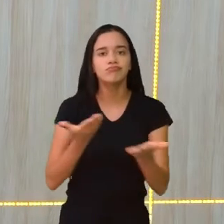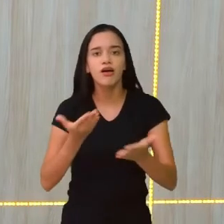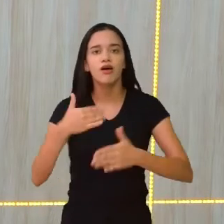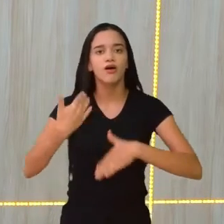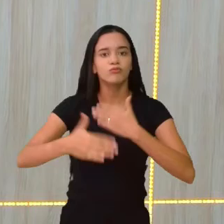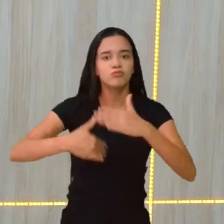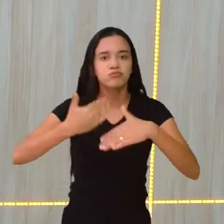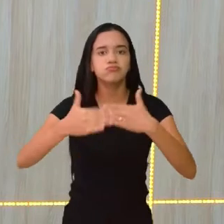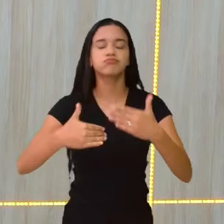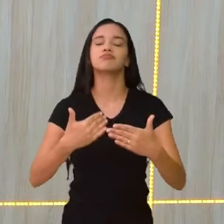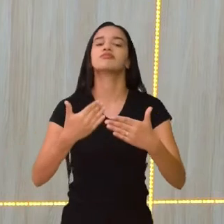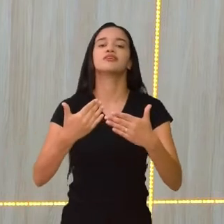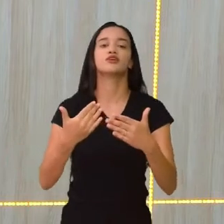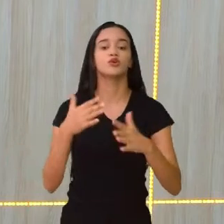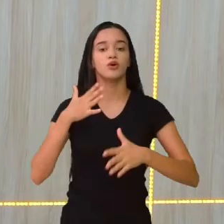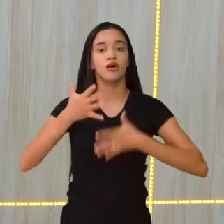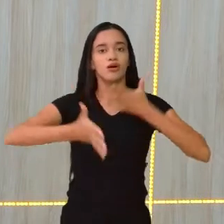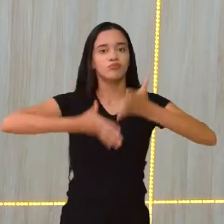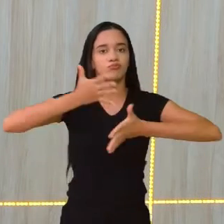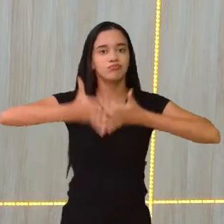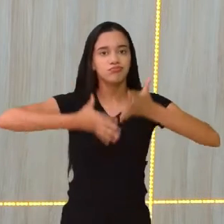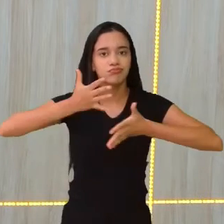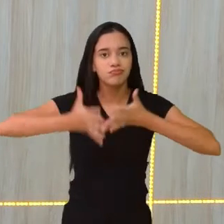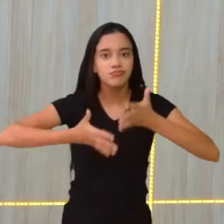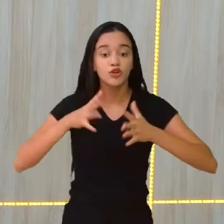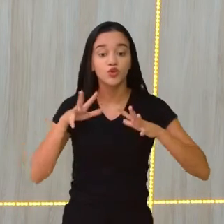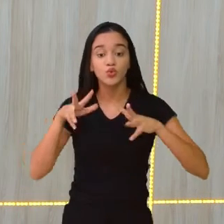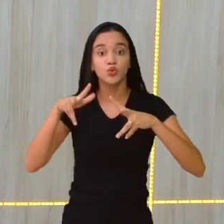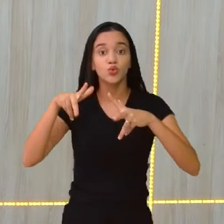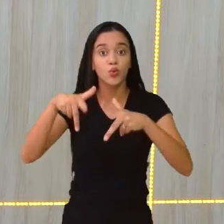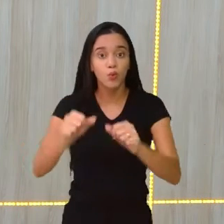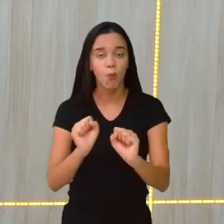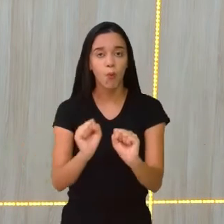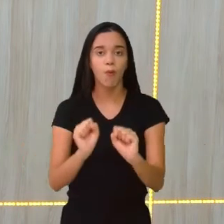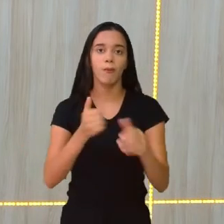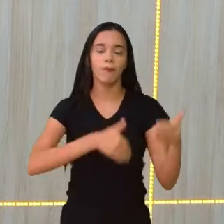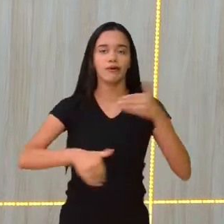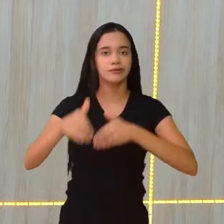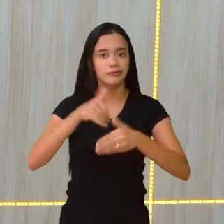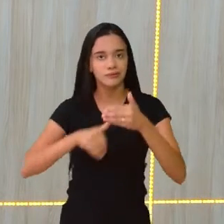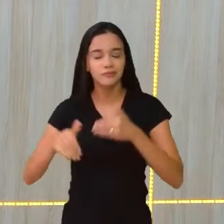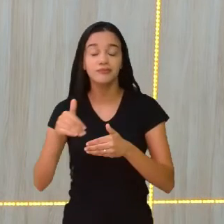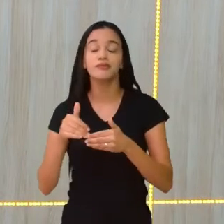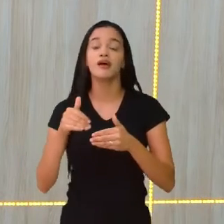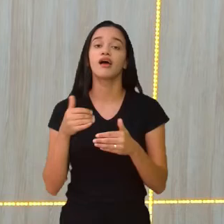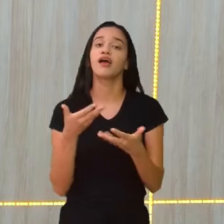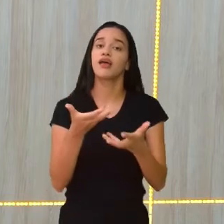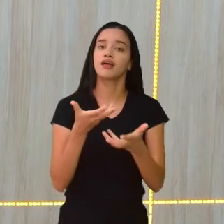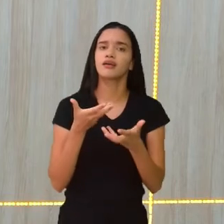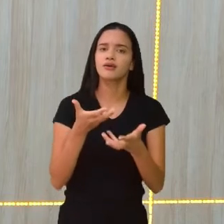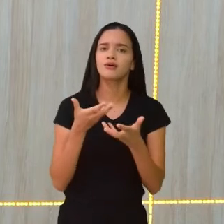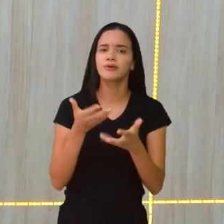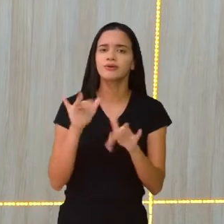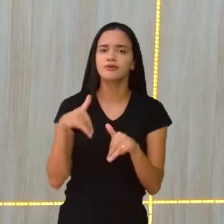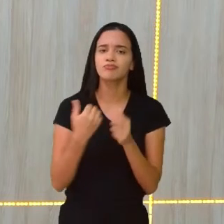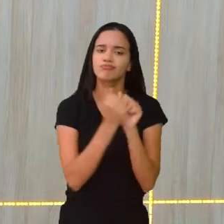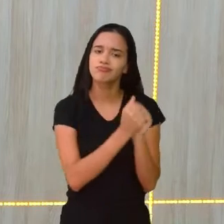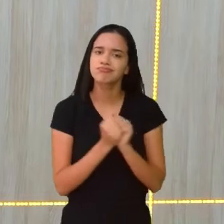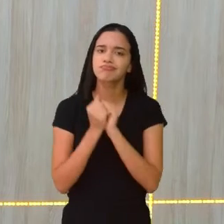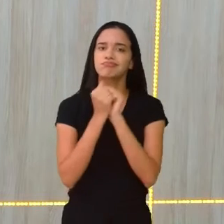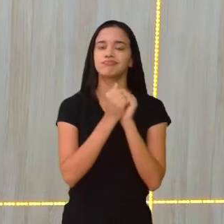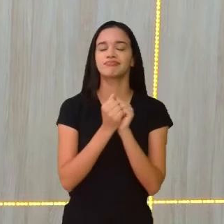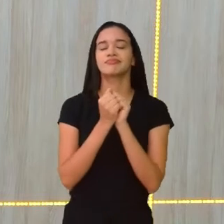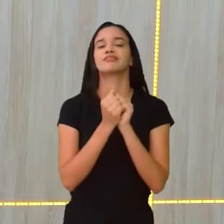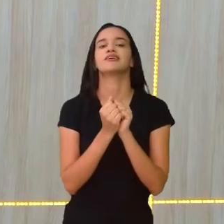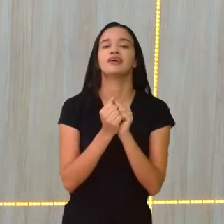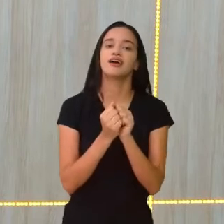mais estudantes, para que todos possam participar e interagir conosco. E eu quero aqui que vocês fiquem comigo nessa viagem